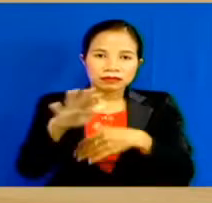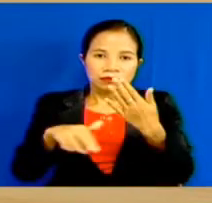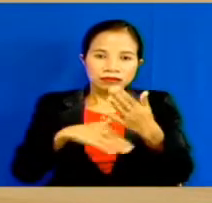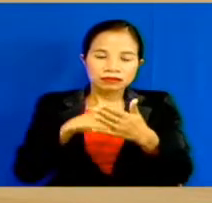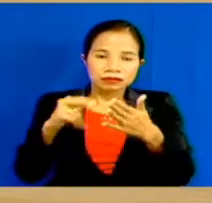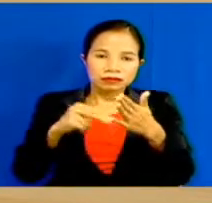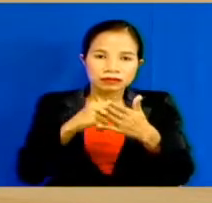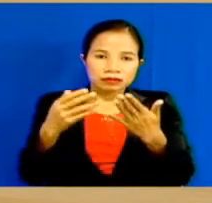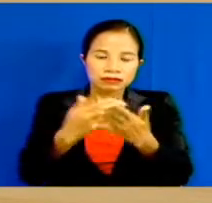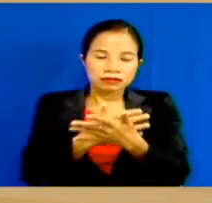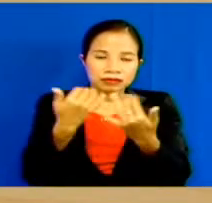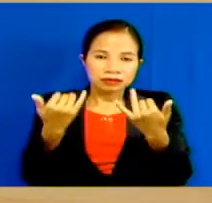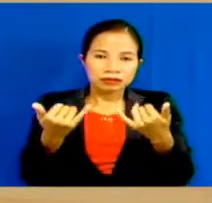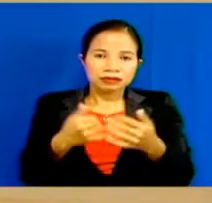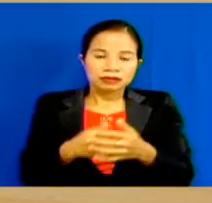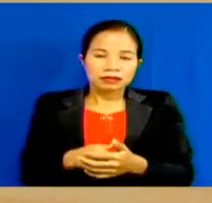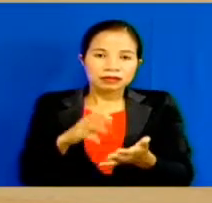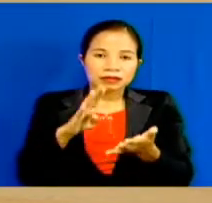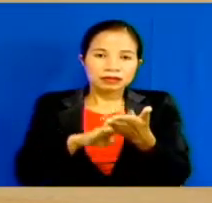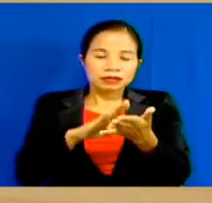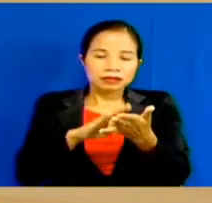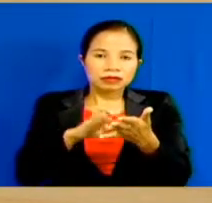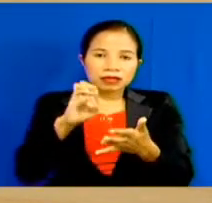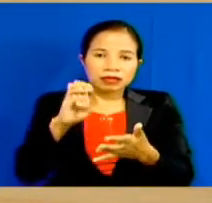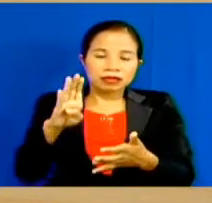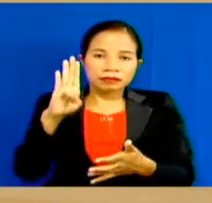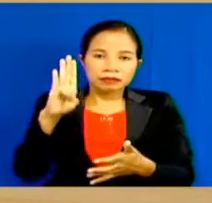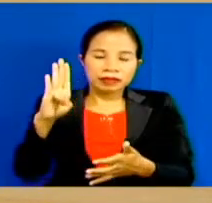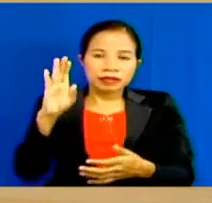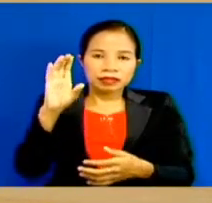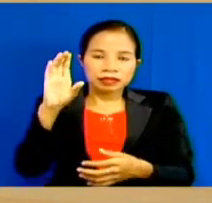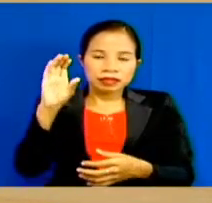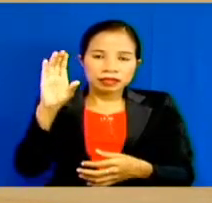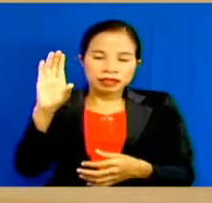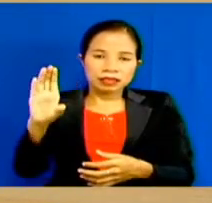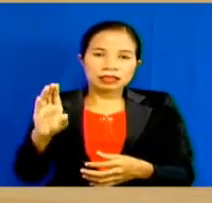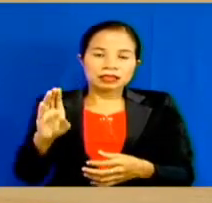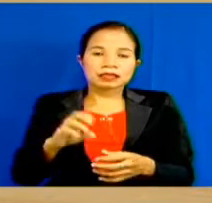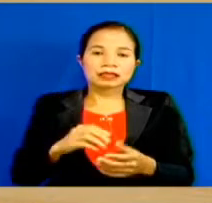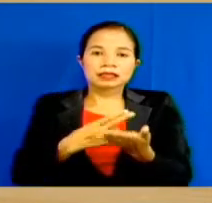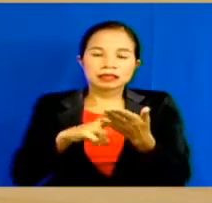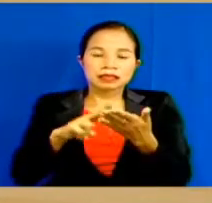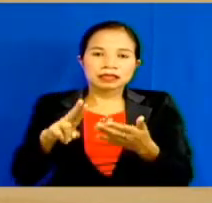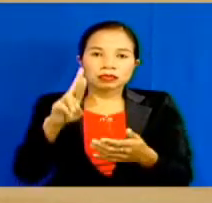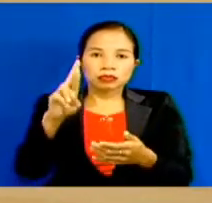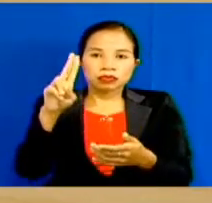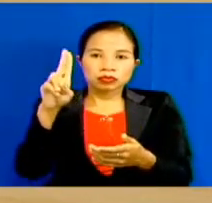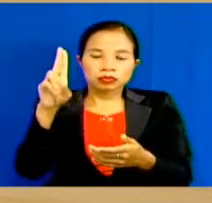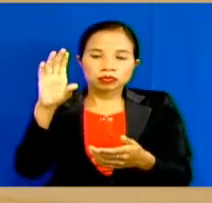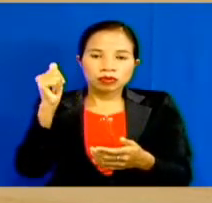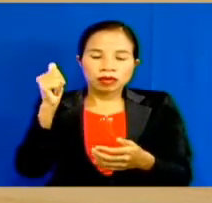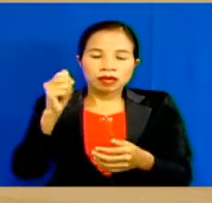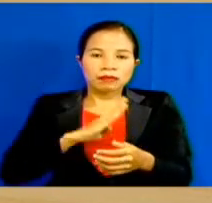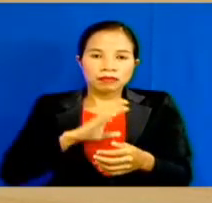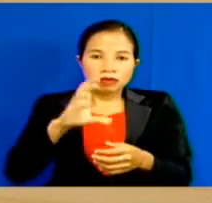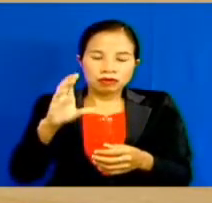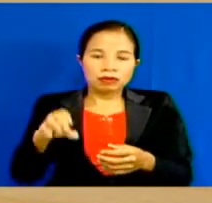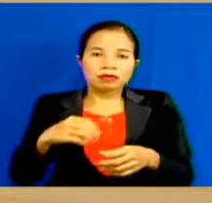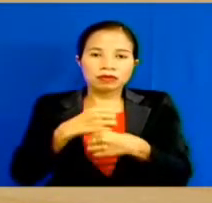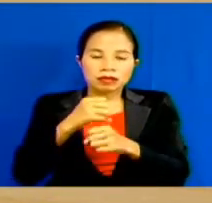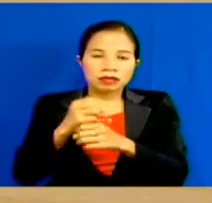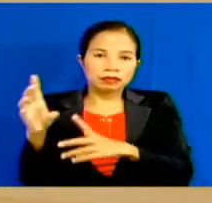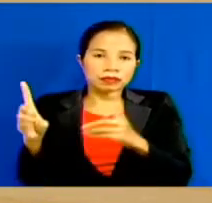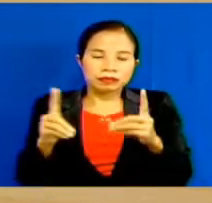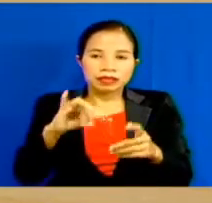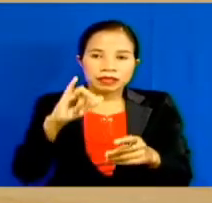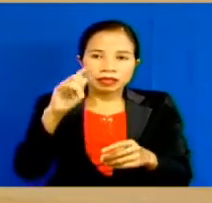Maluksira fila flamai ho breaking news. Ensino básico central Santa Ursula Baucau realiza programa multimédia show ba estudante